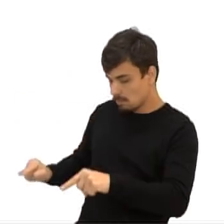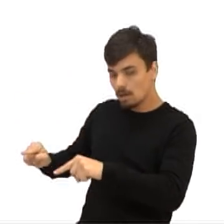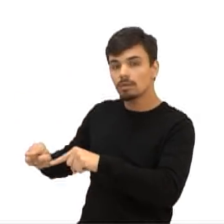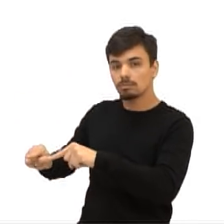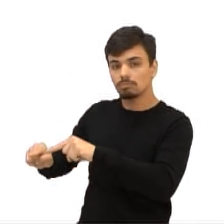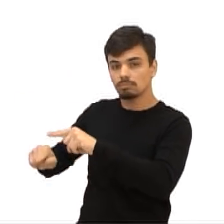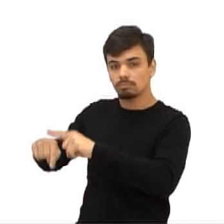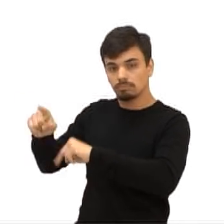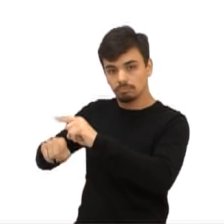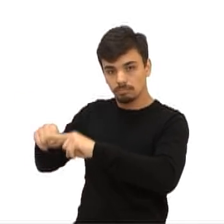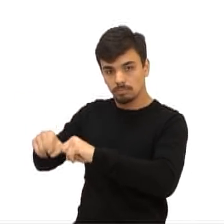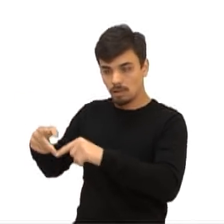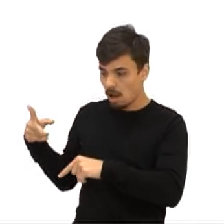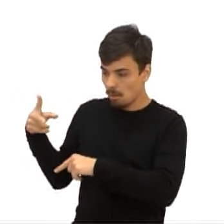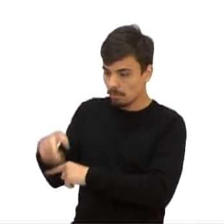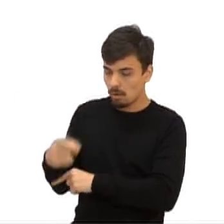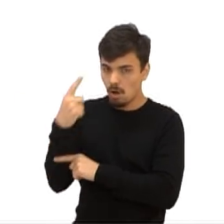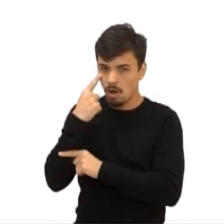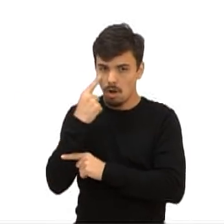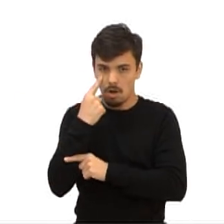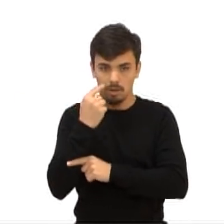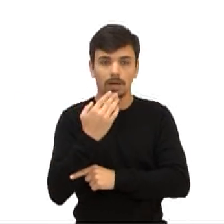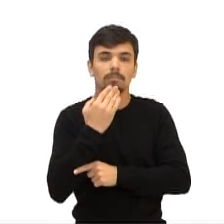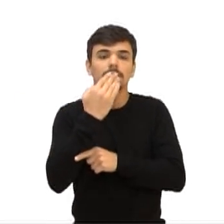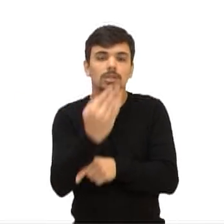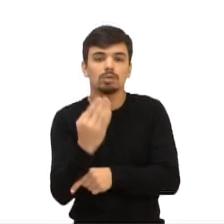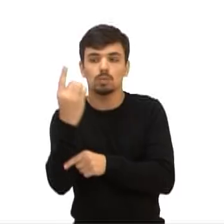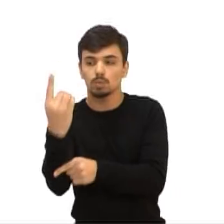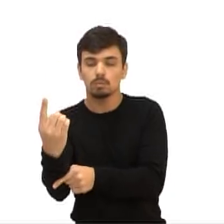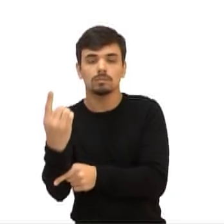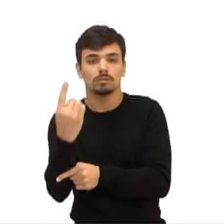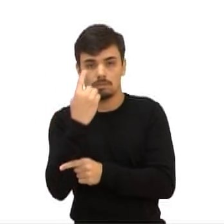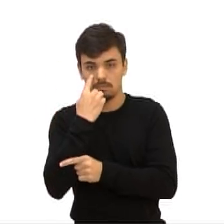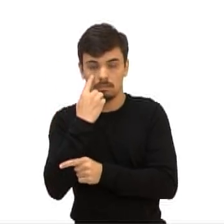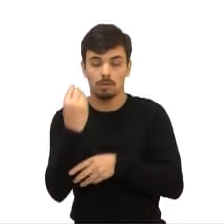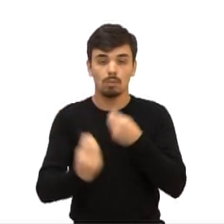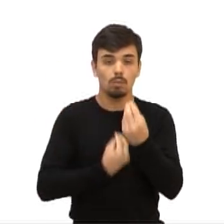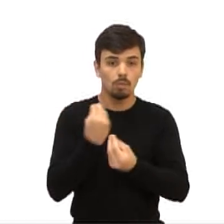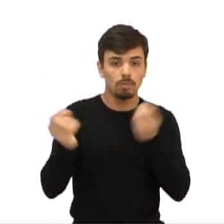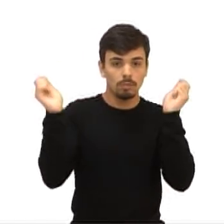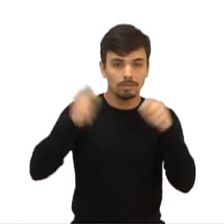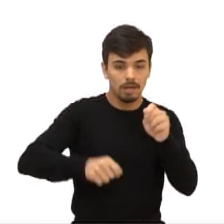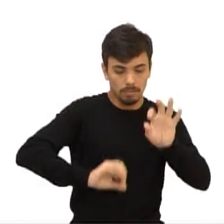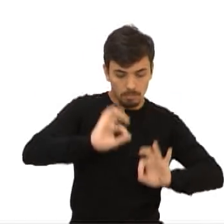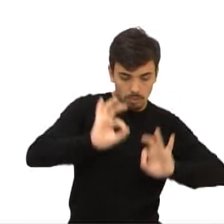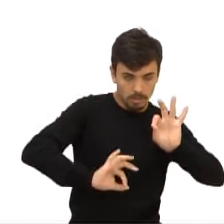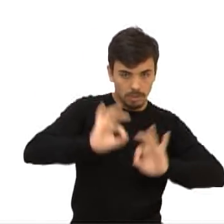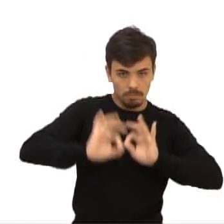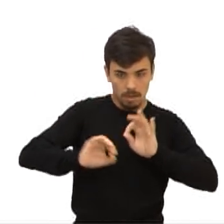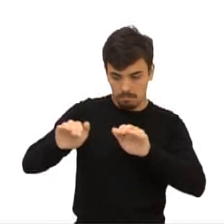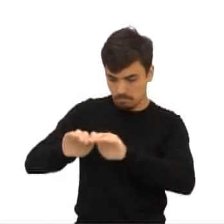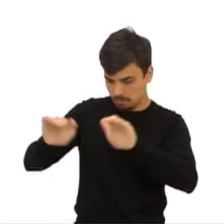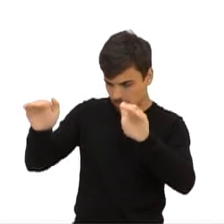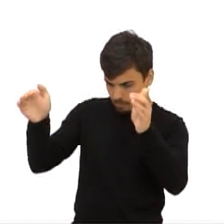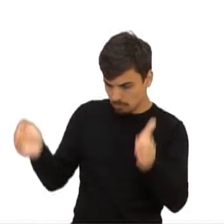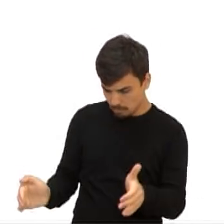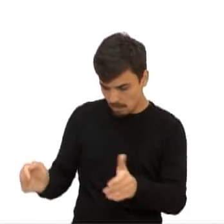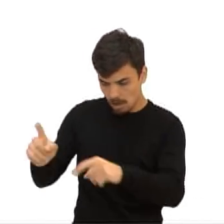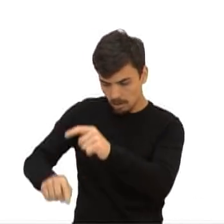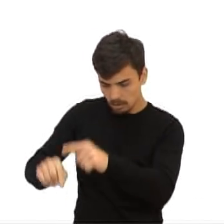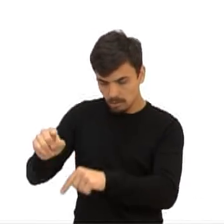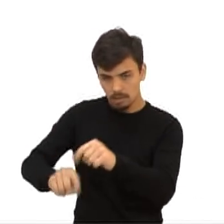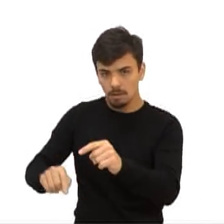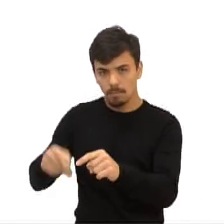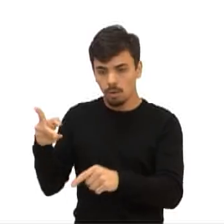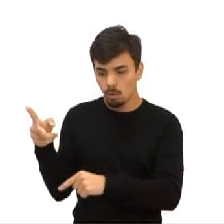corte. Encomenda 1. Como podemos programar nossa máquina para o corte